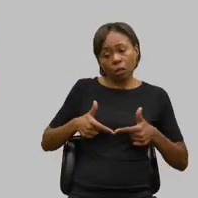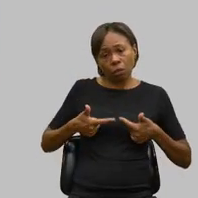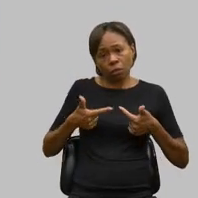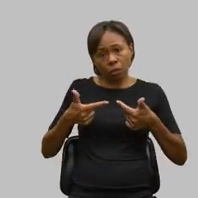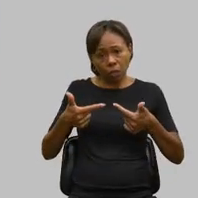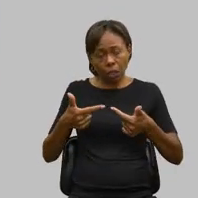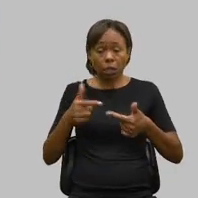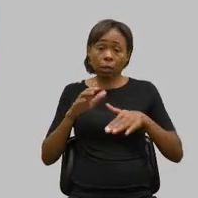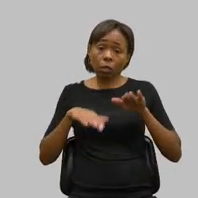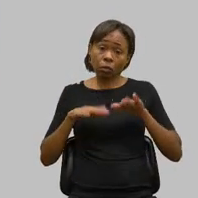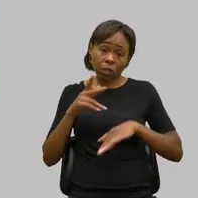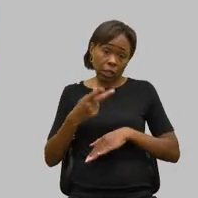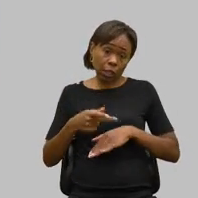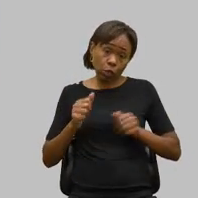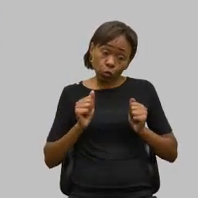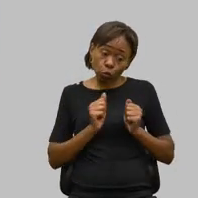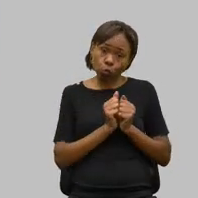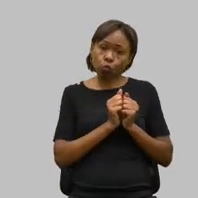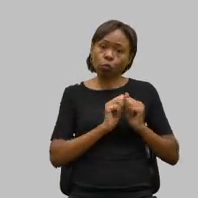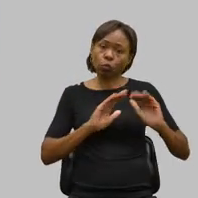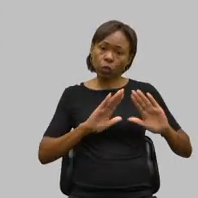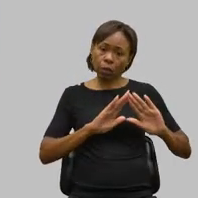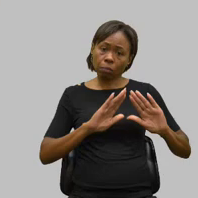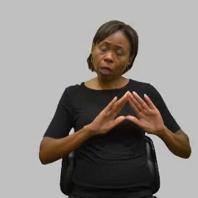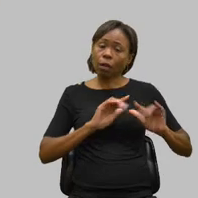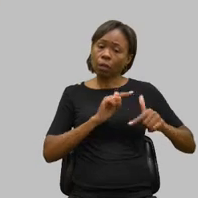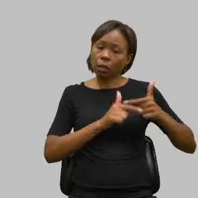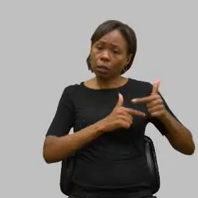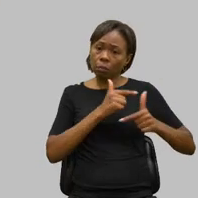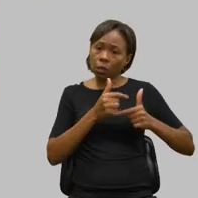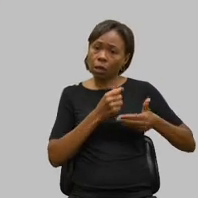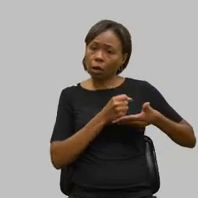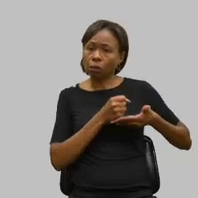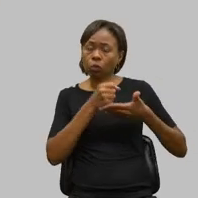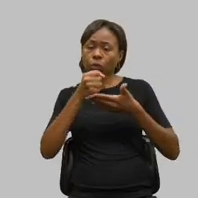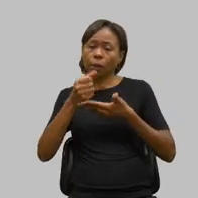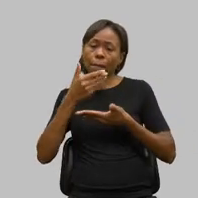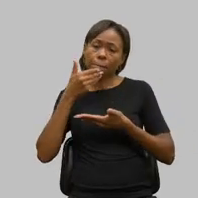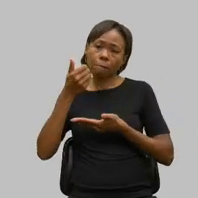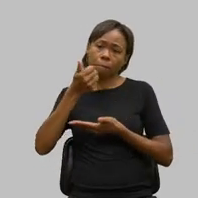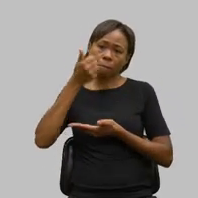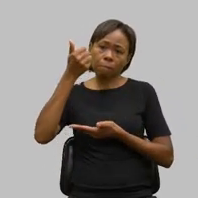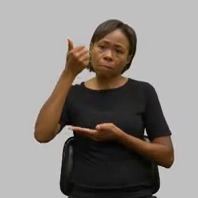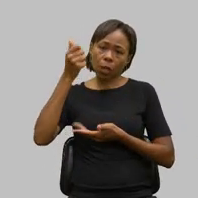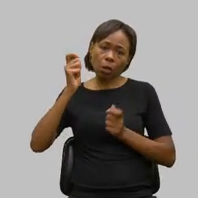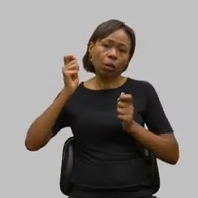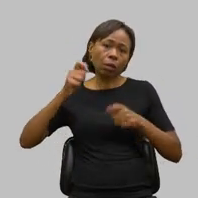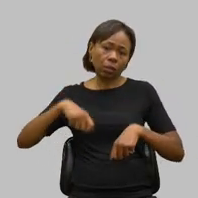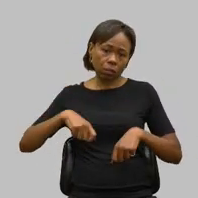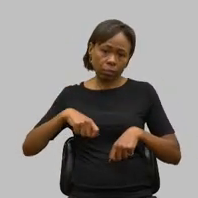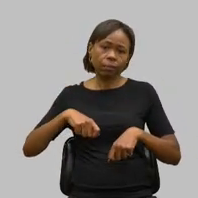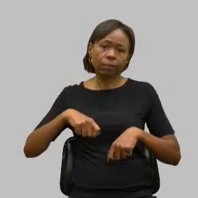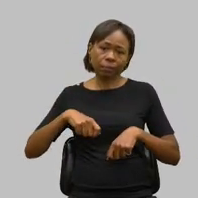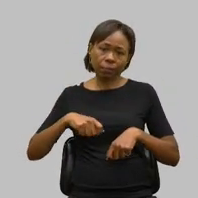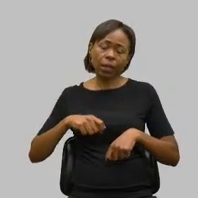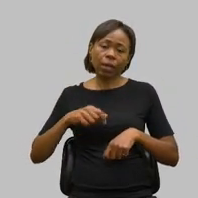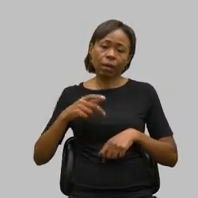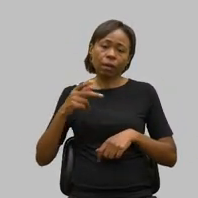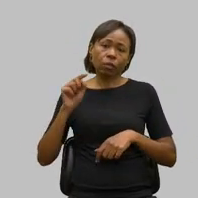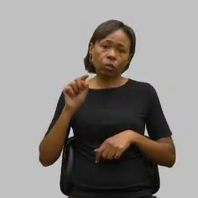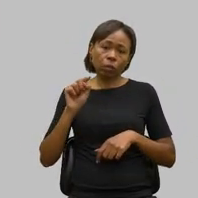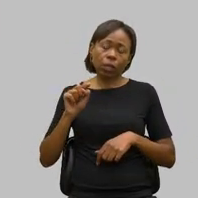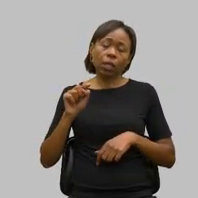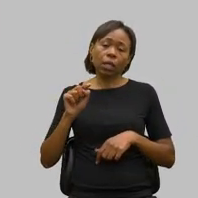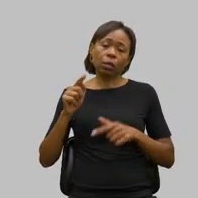do nosso trabalho conjunto aqui da Assembleia, levarmos também melhores condições para todo o trabalho e